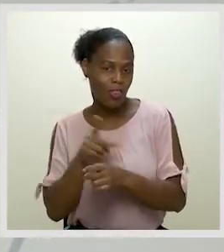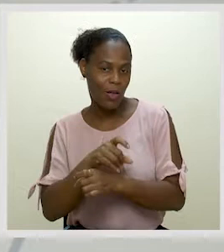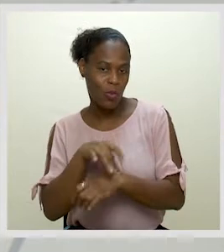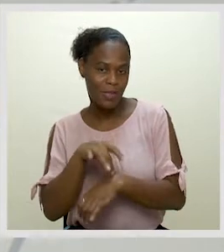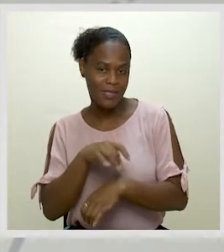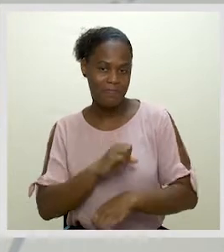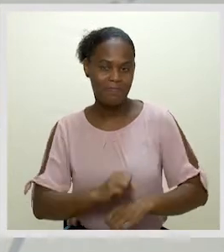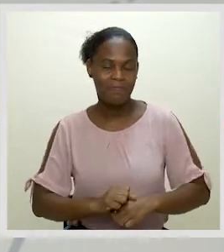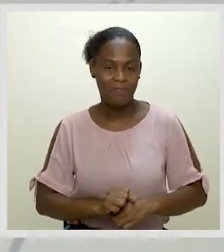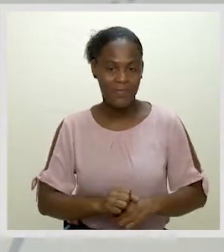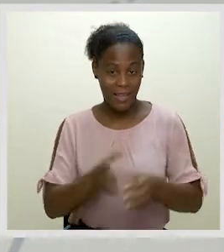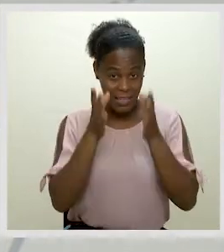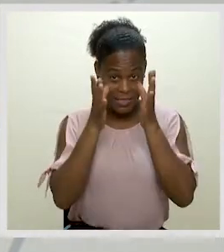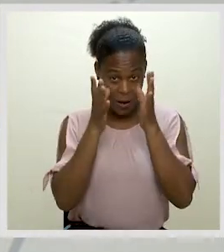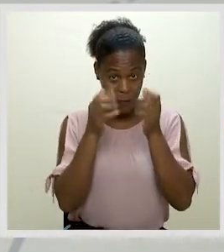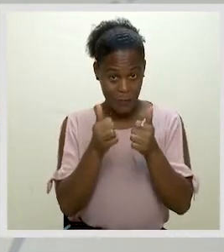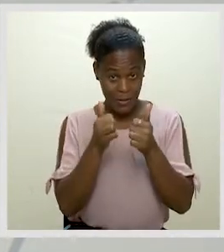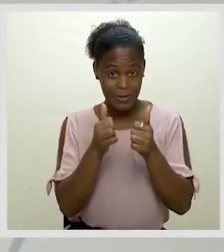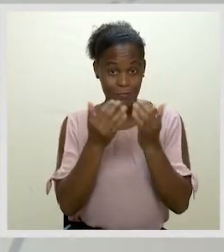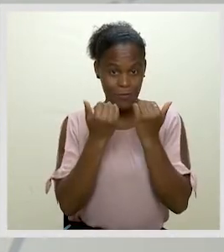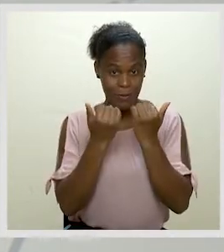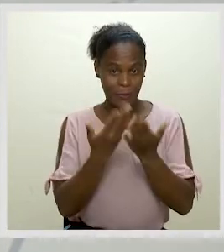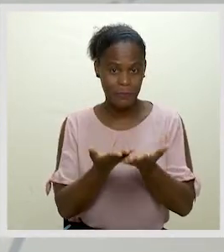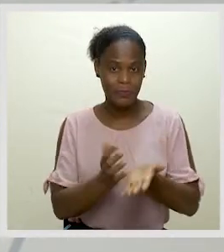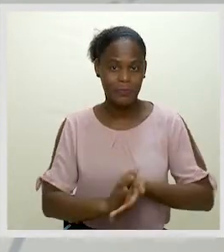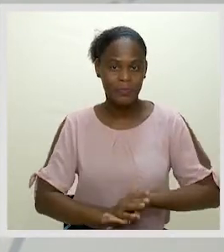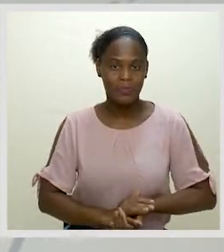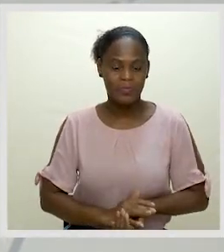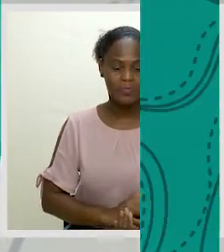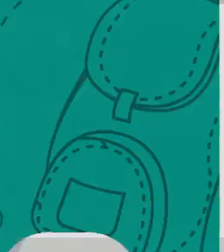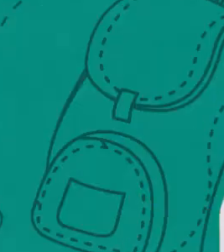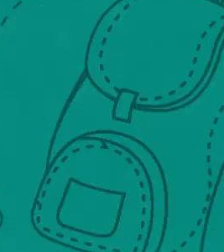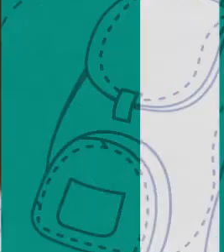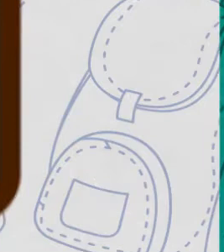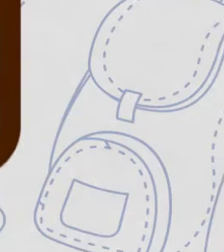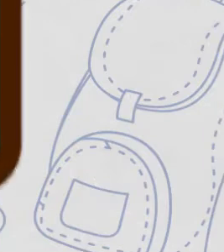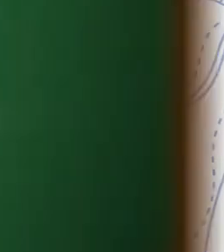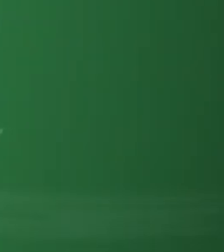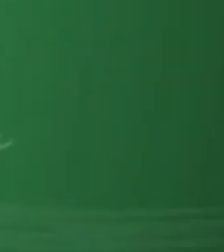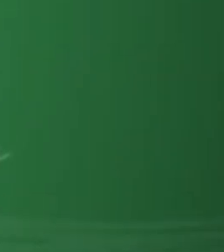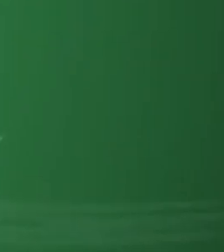essa doença. Está bem? Presta lá atenção bem nessa dica.